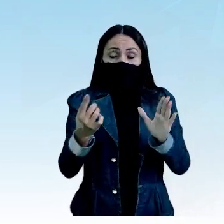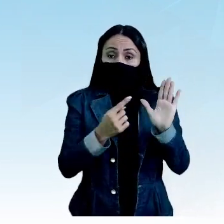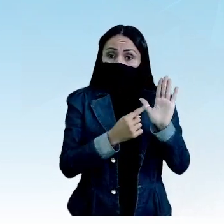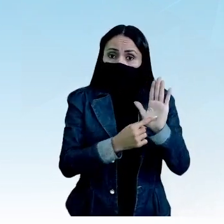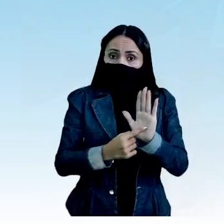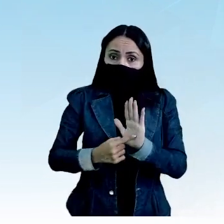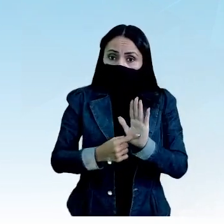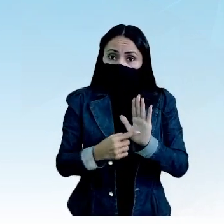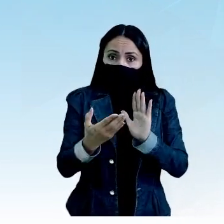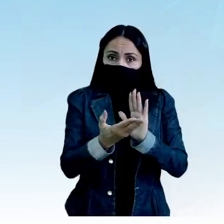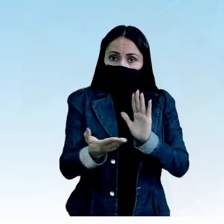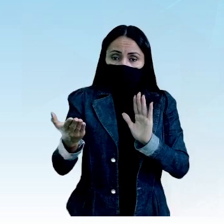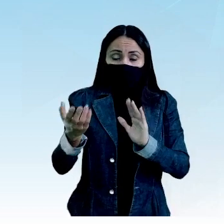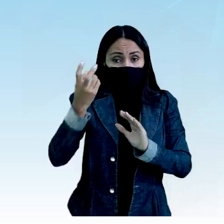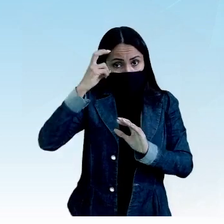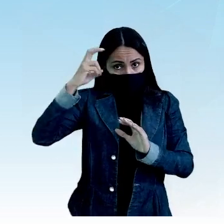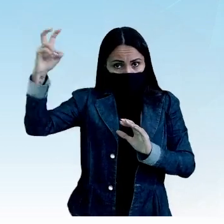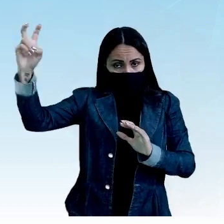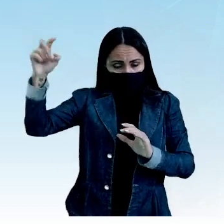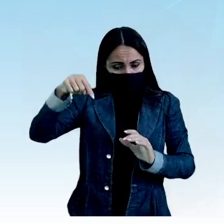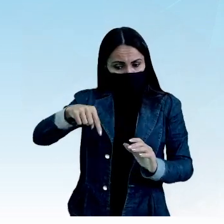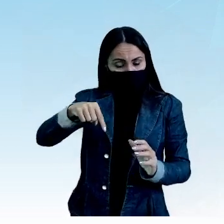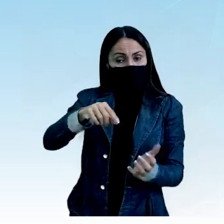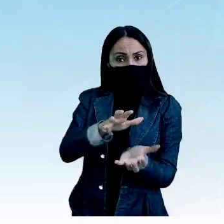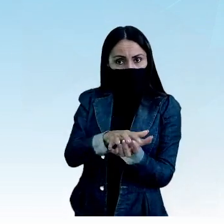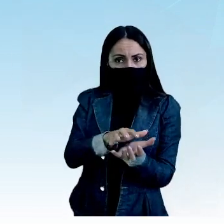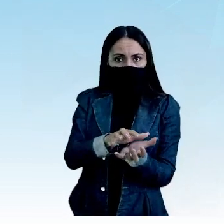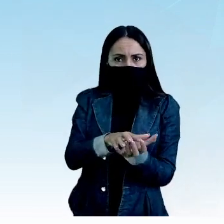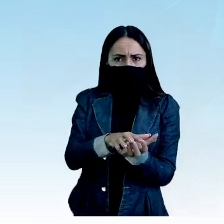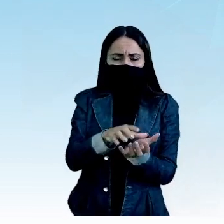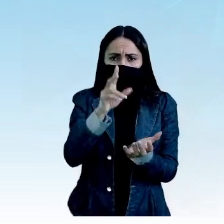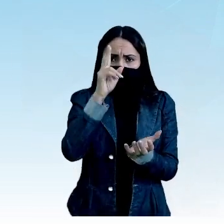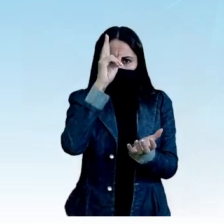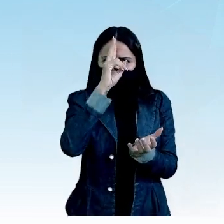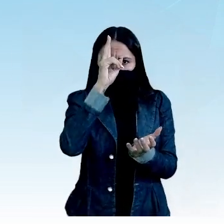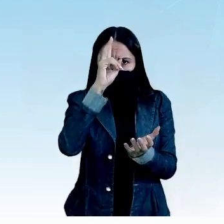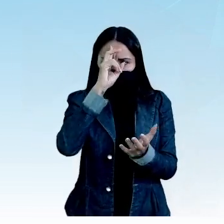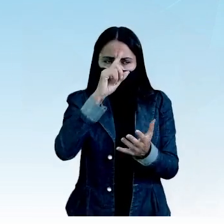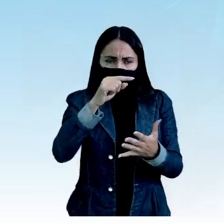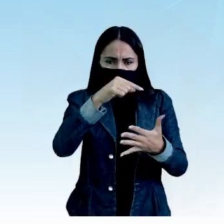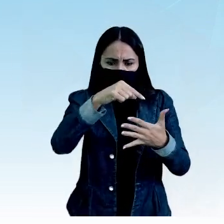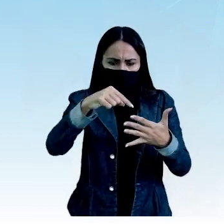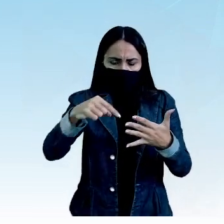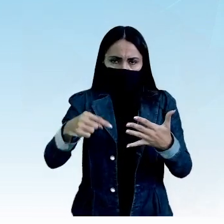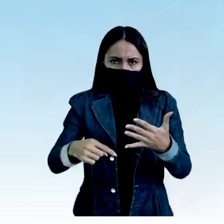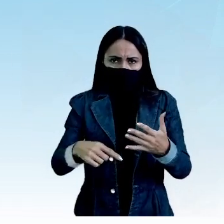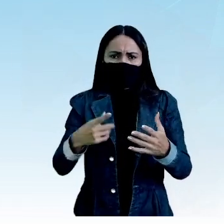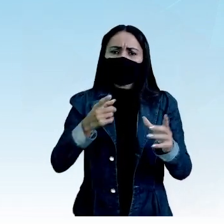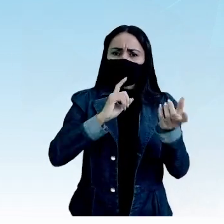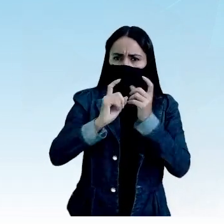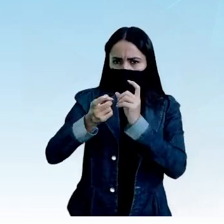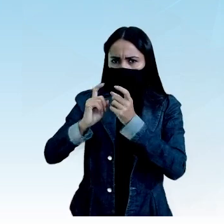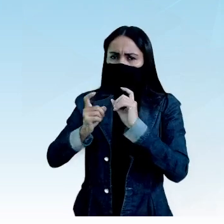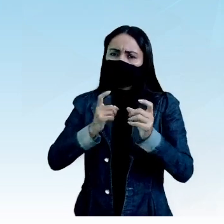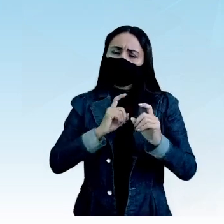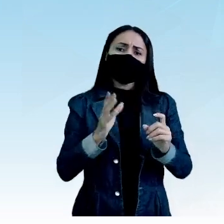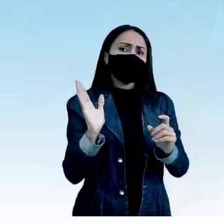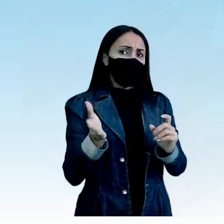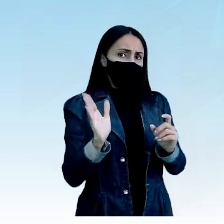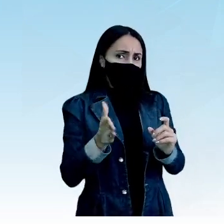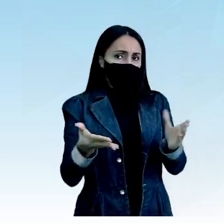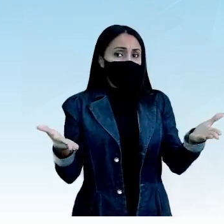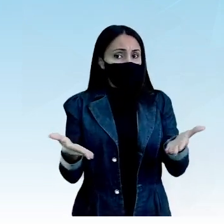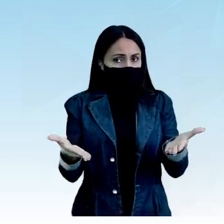questão da cultura pernambucana, lembrar que vários pontos da cultura pernambucana já foram debatidos aqui e serão também